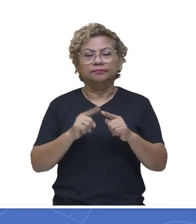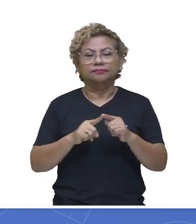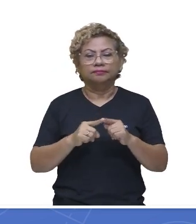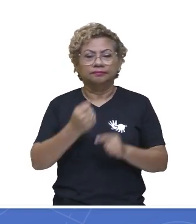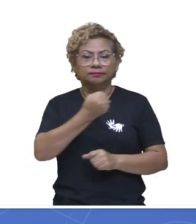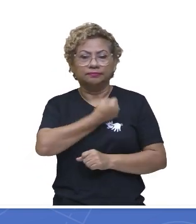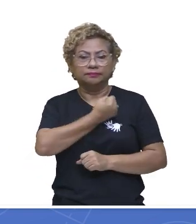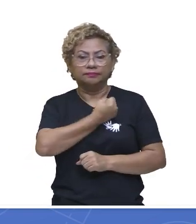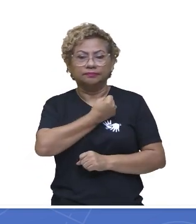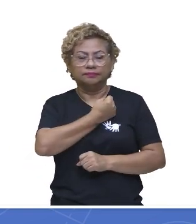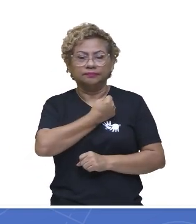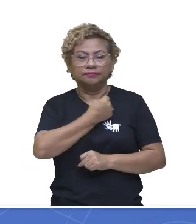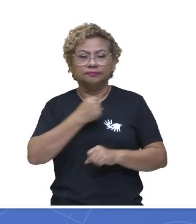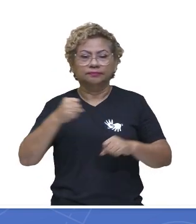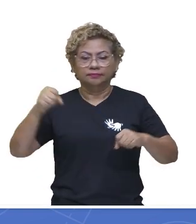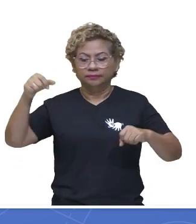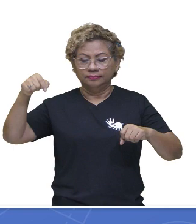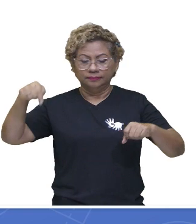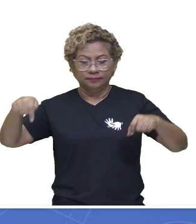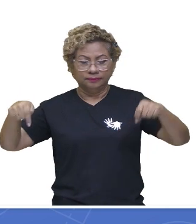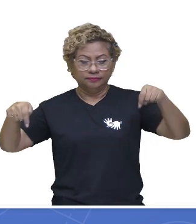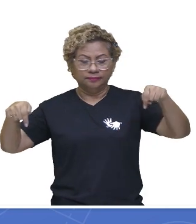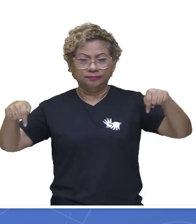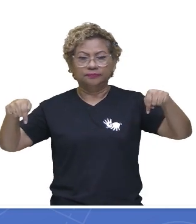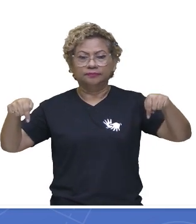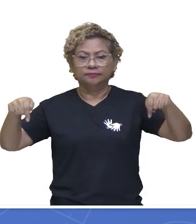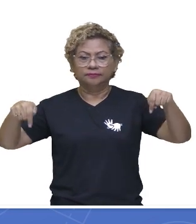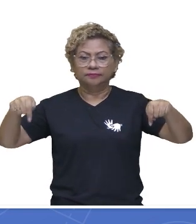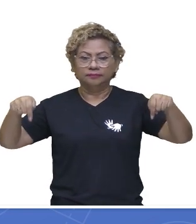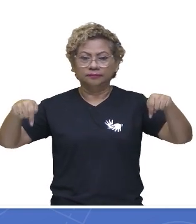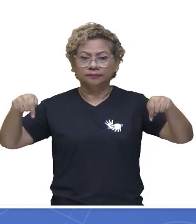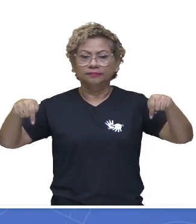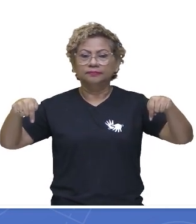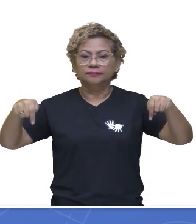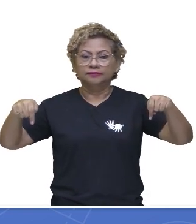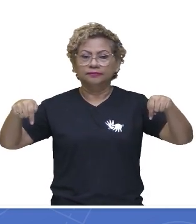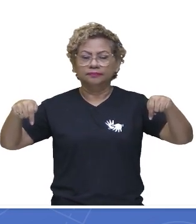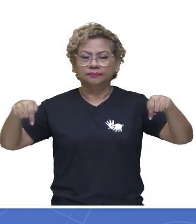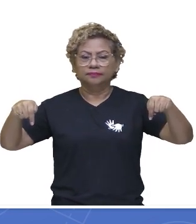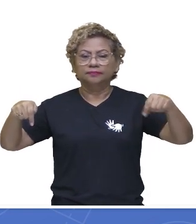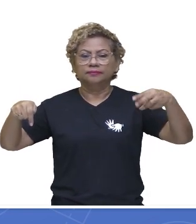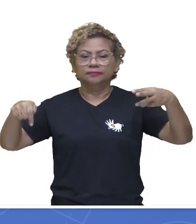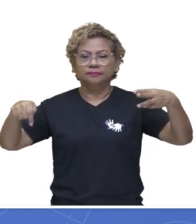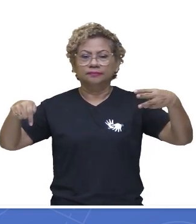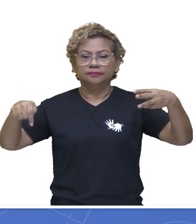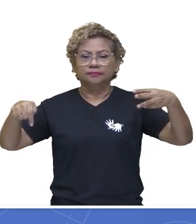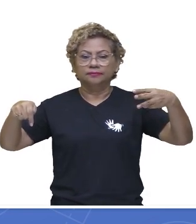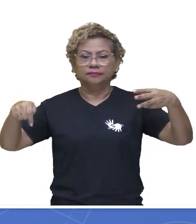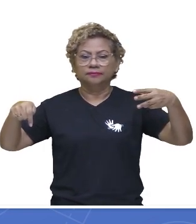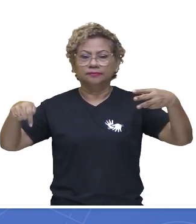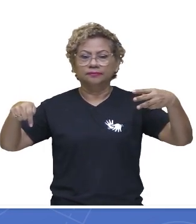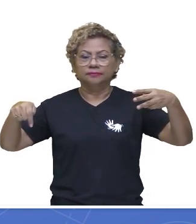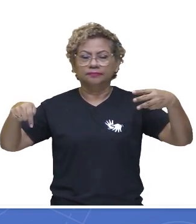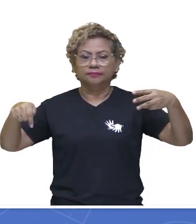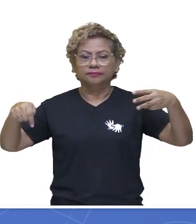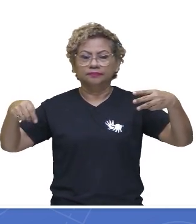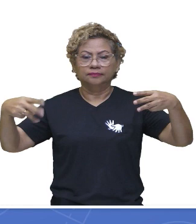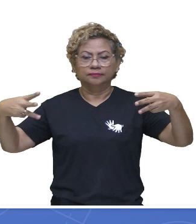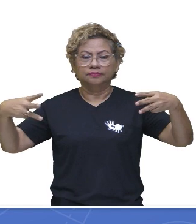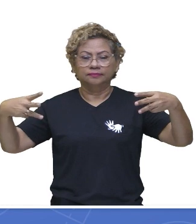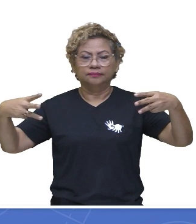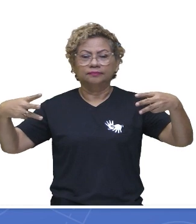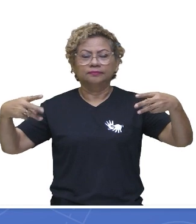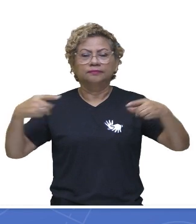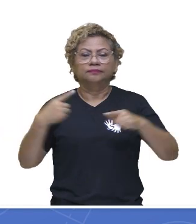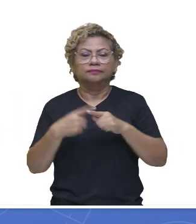né, o 3 e o M, né, eles indicam o